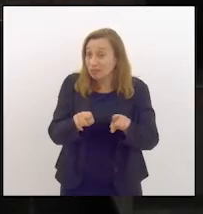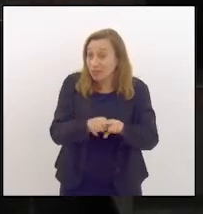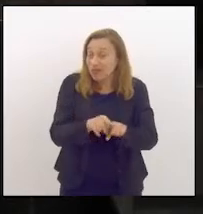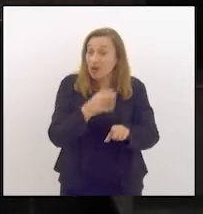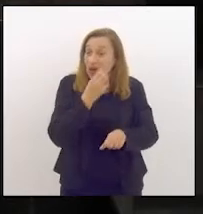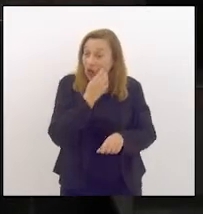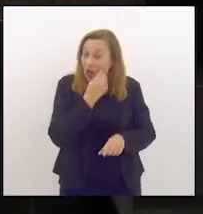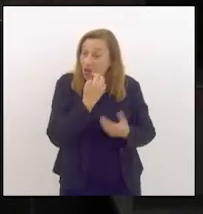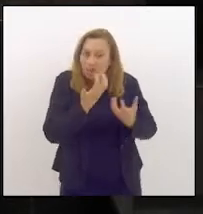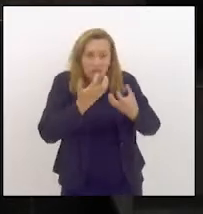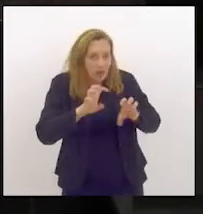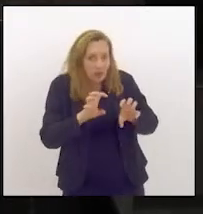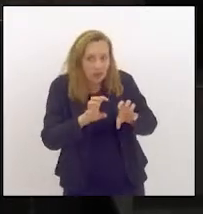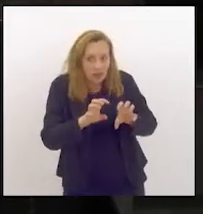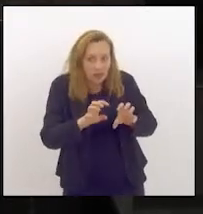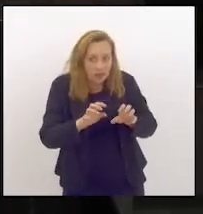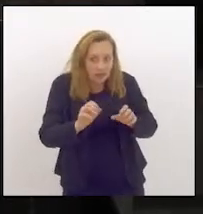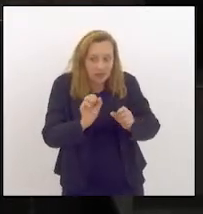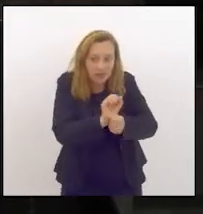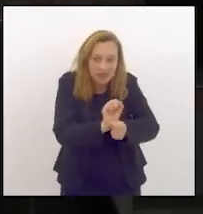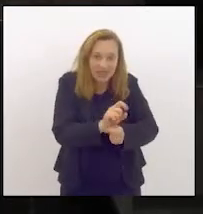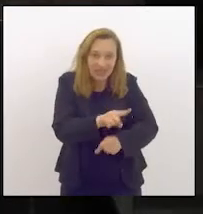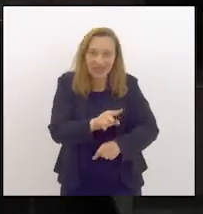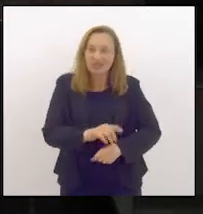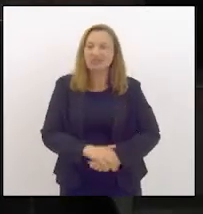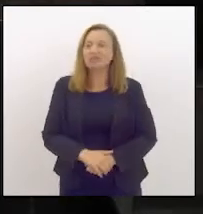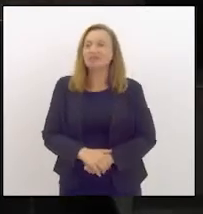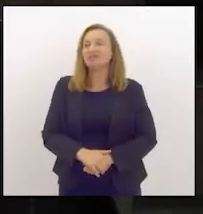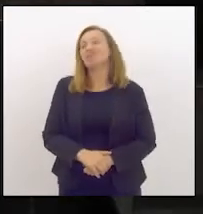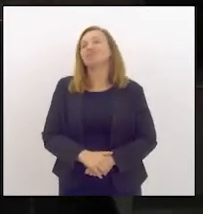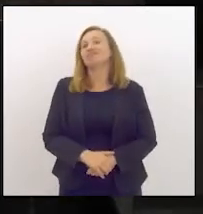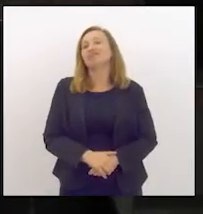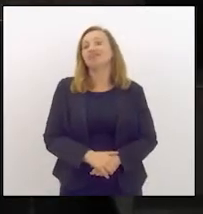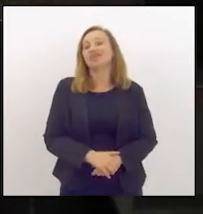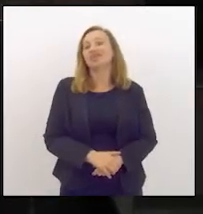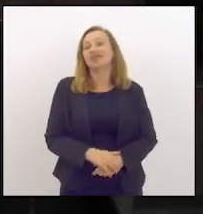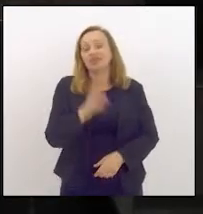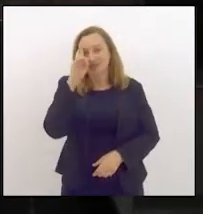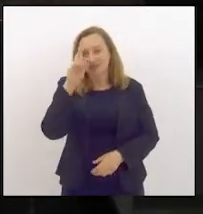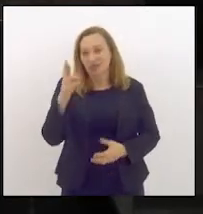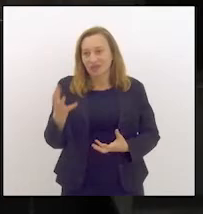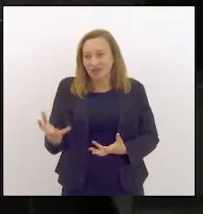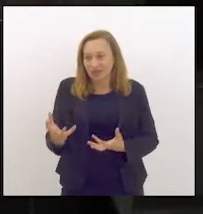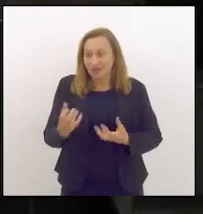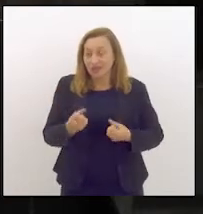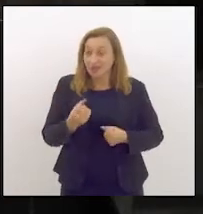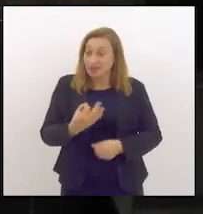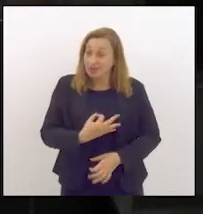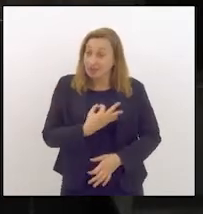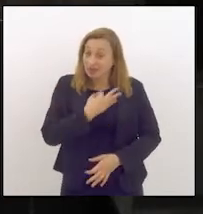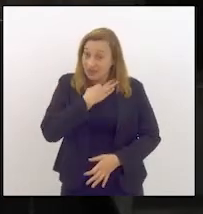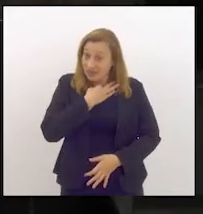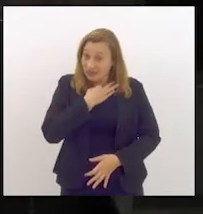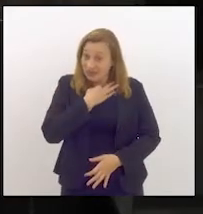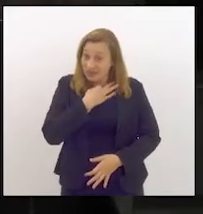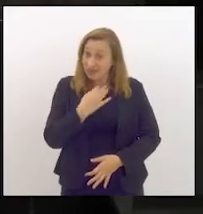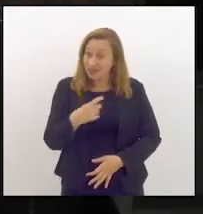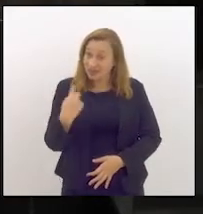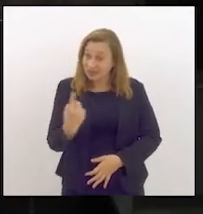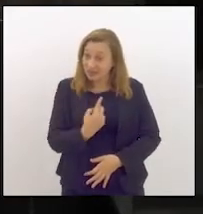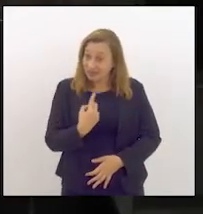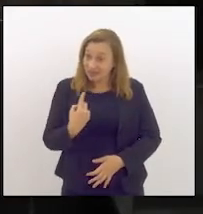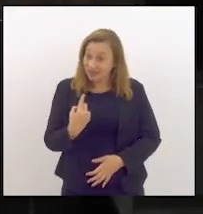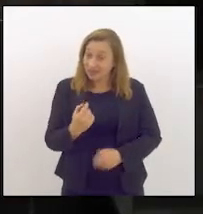e não queremos prendê-lo aqui porque quando a sua receber a medalha nós